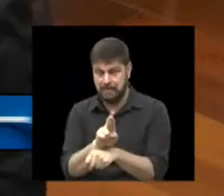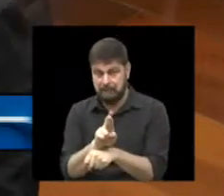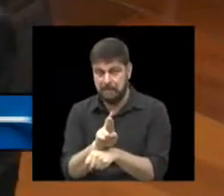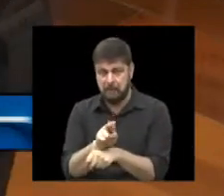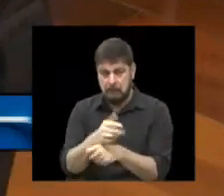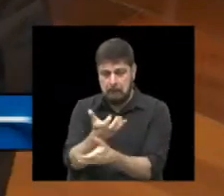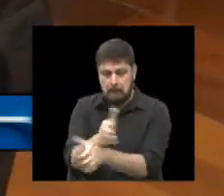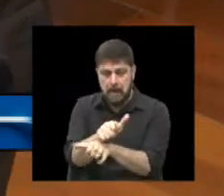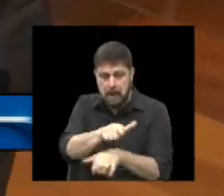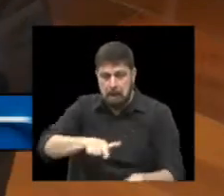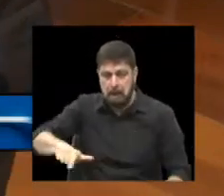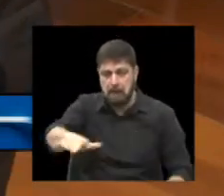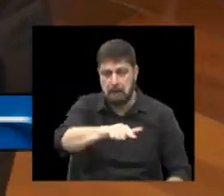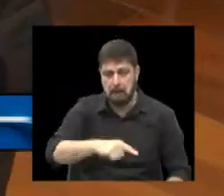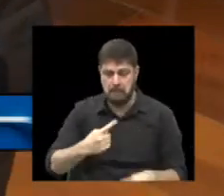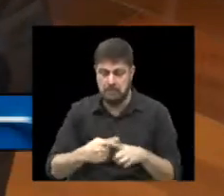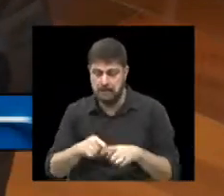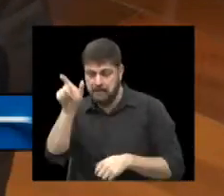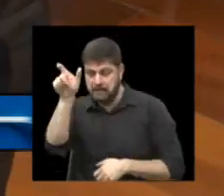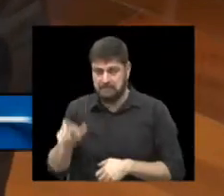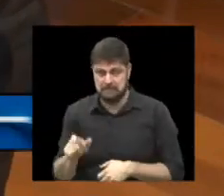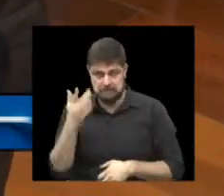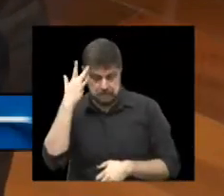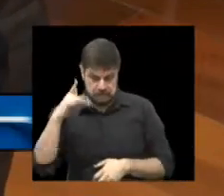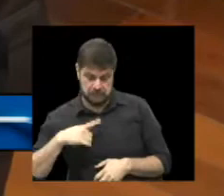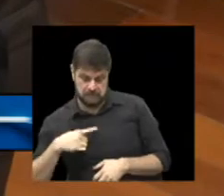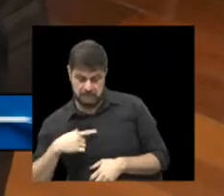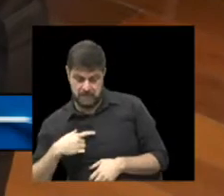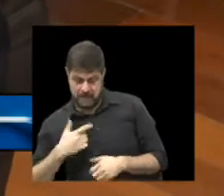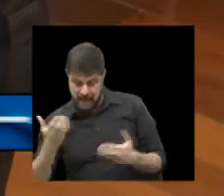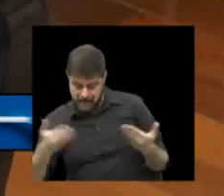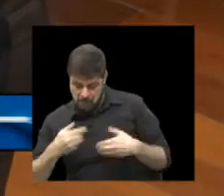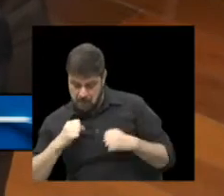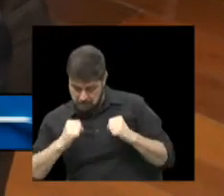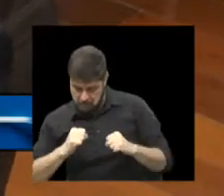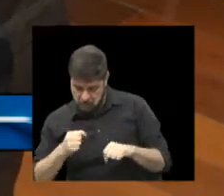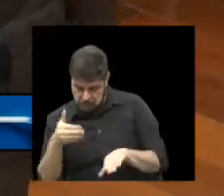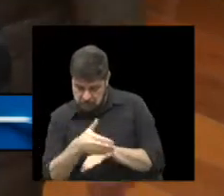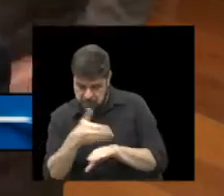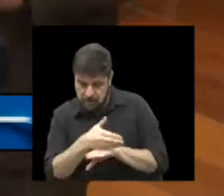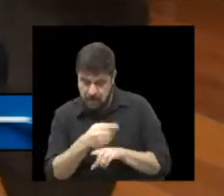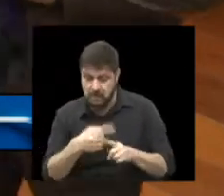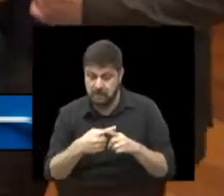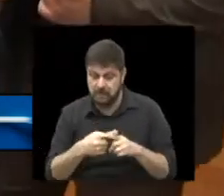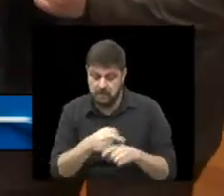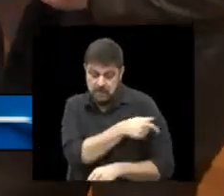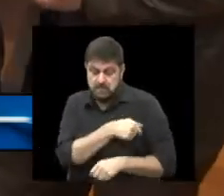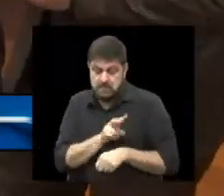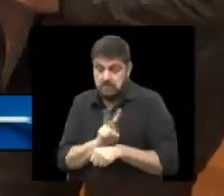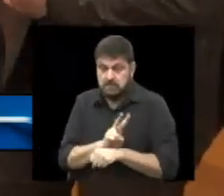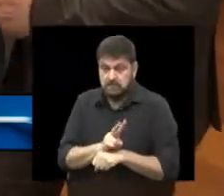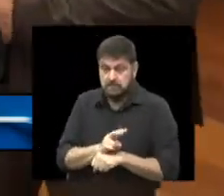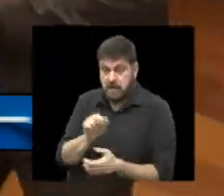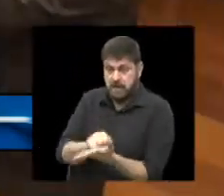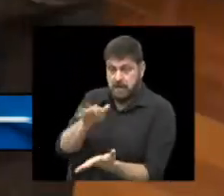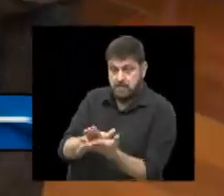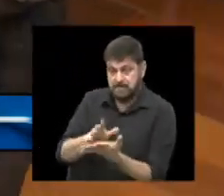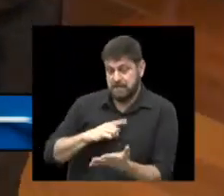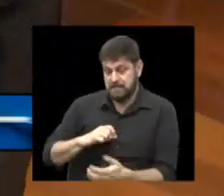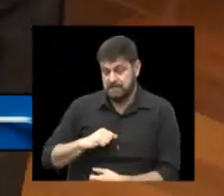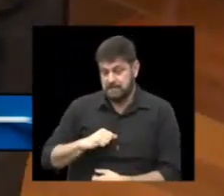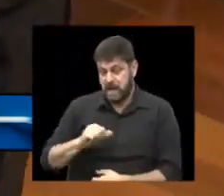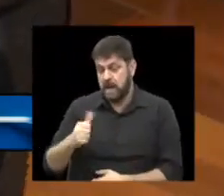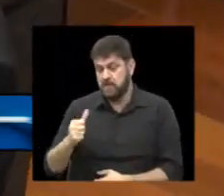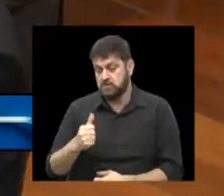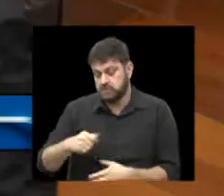uma avaliação do cliente, olha, eu não sei se eu vou para o bar agora, para o restaurante agora, porque pode ser que 11 horas eu ainda esteja